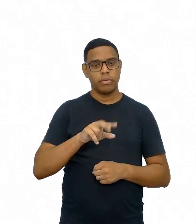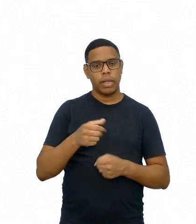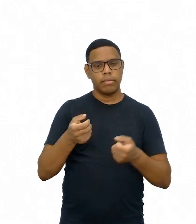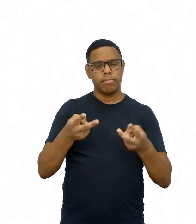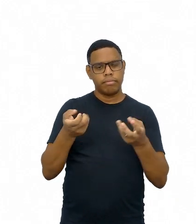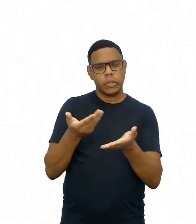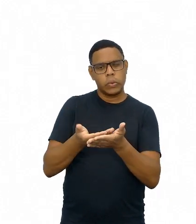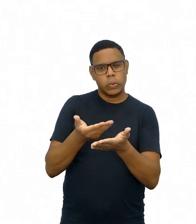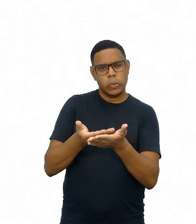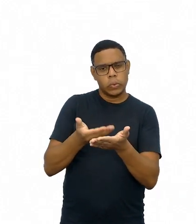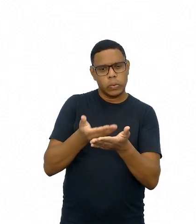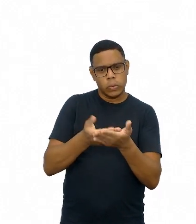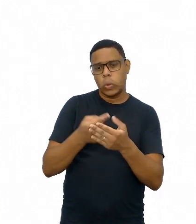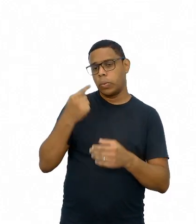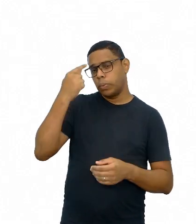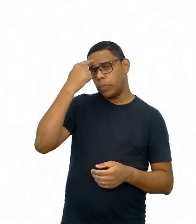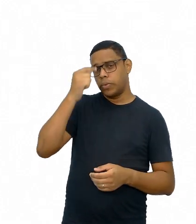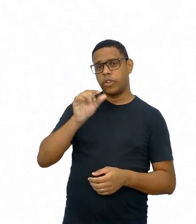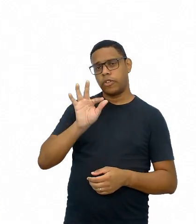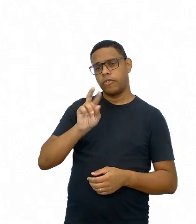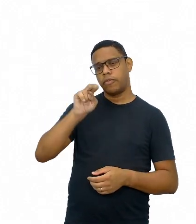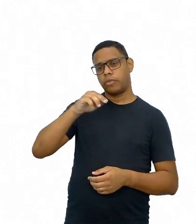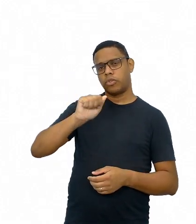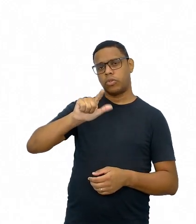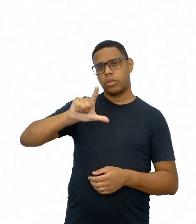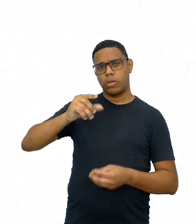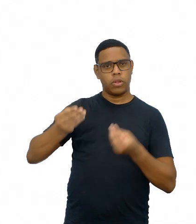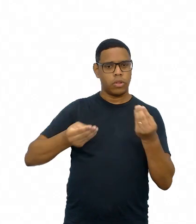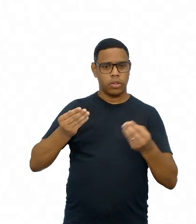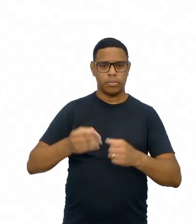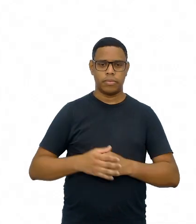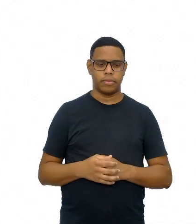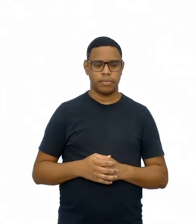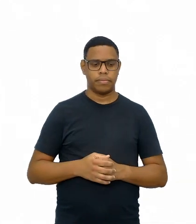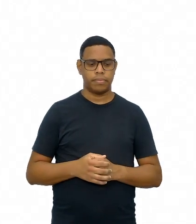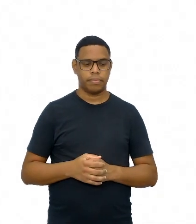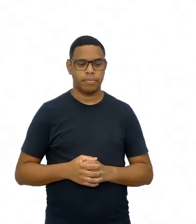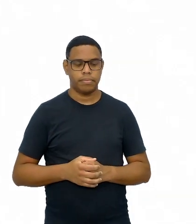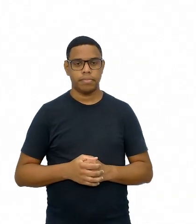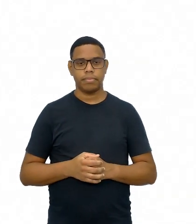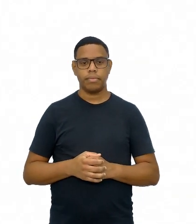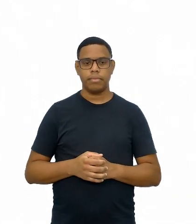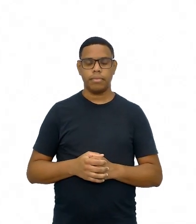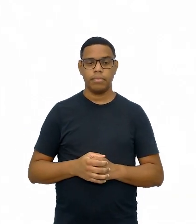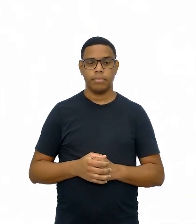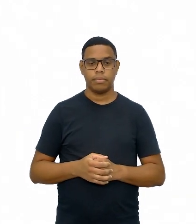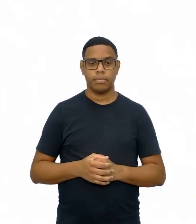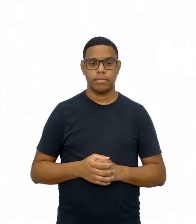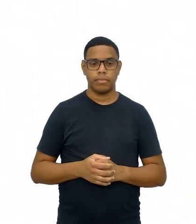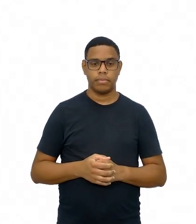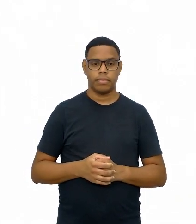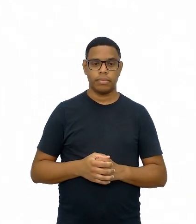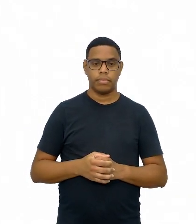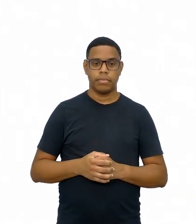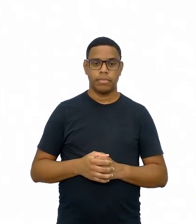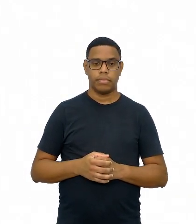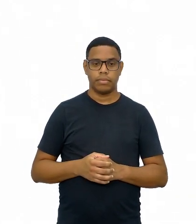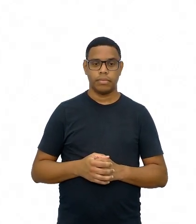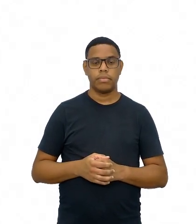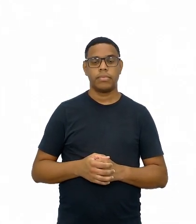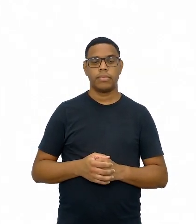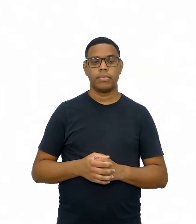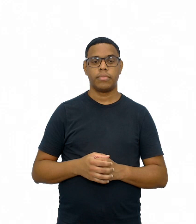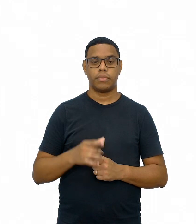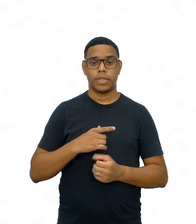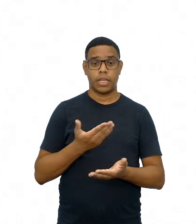observar o pensamento funcional. Bom, nós temos aqui, né, nós escolhemos